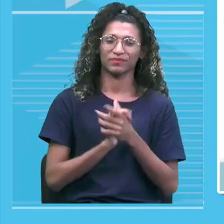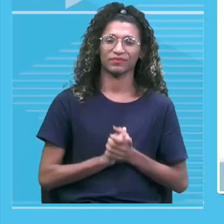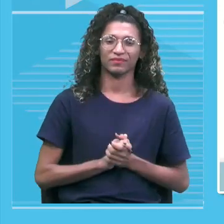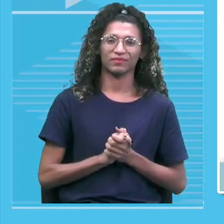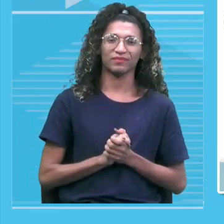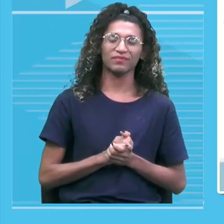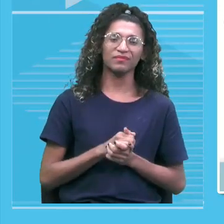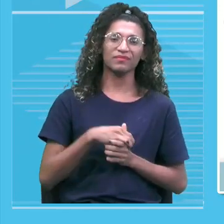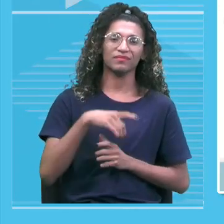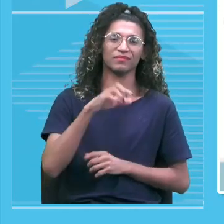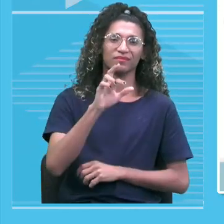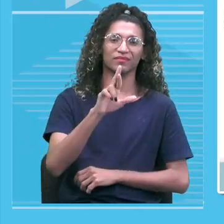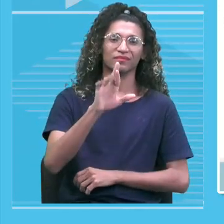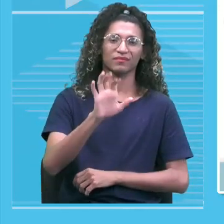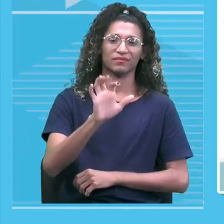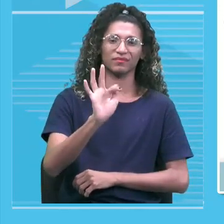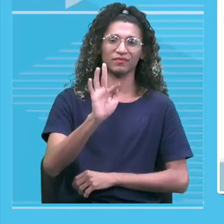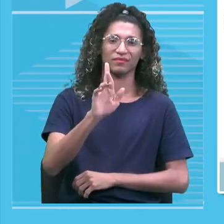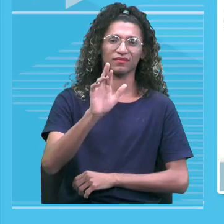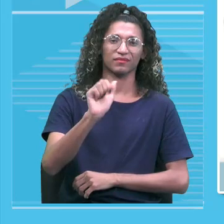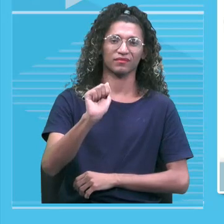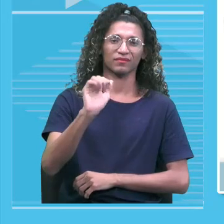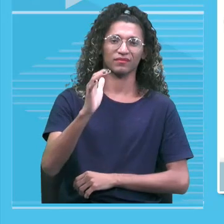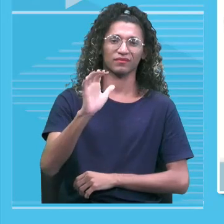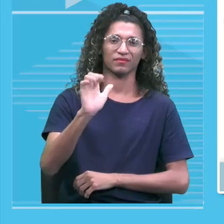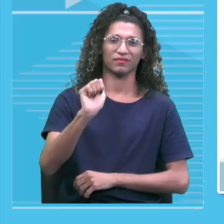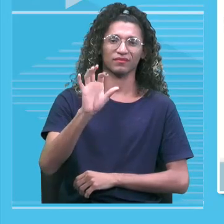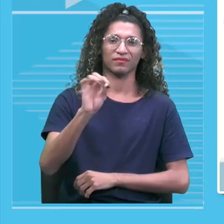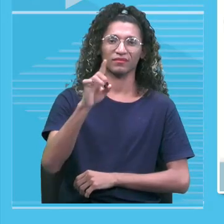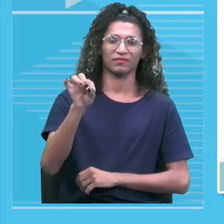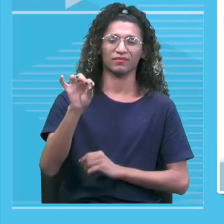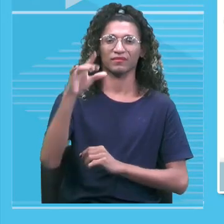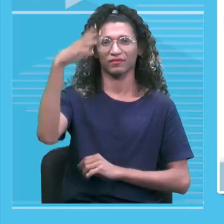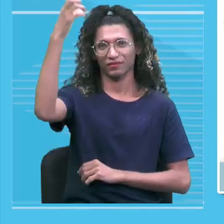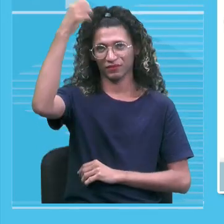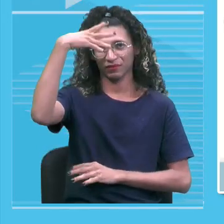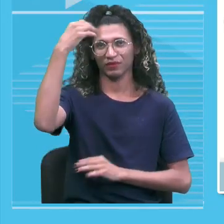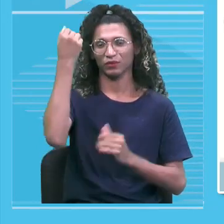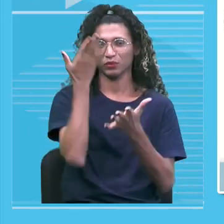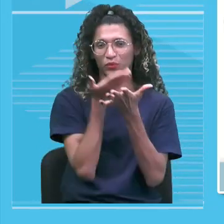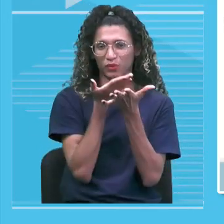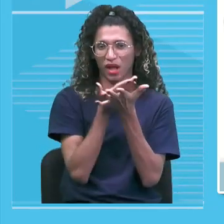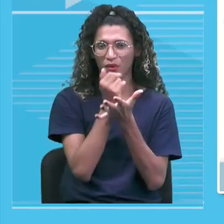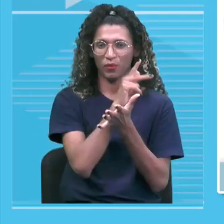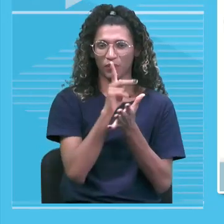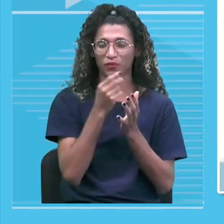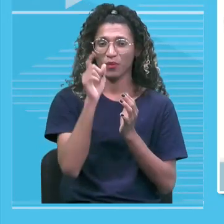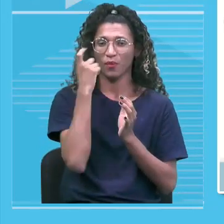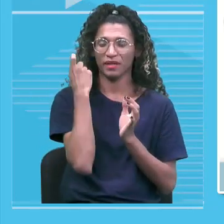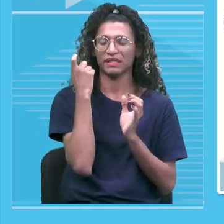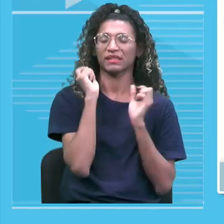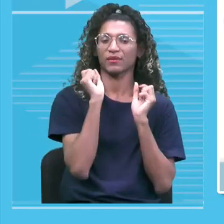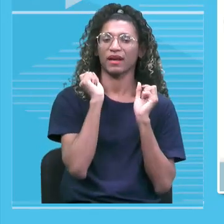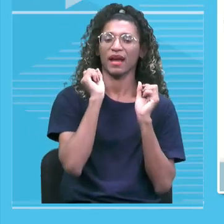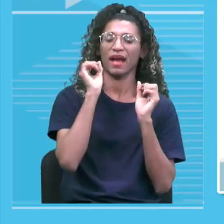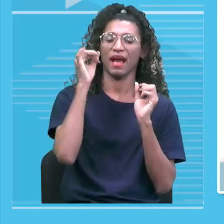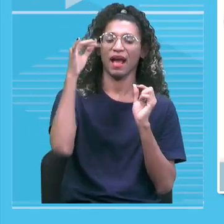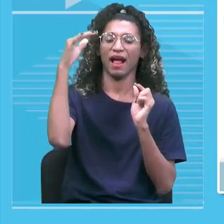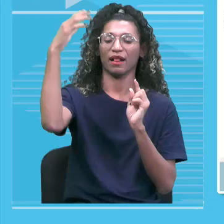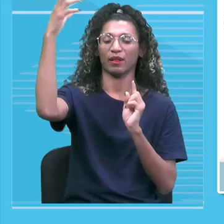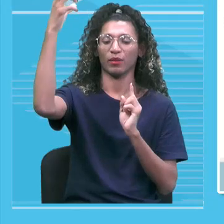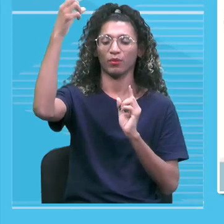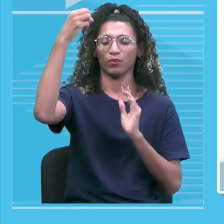refração da luz quando você estudaram com o São Mateus a luz ela passava de um meio para outro né